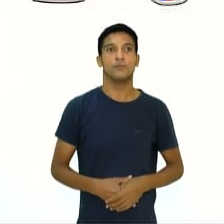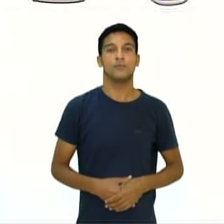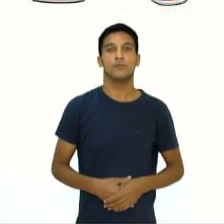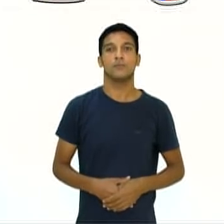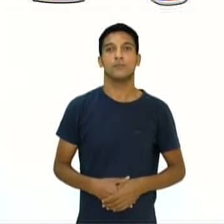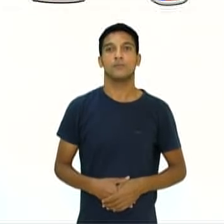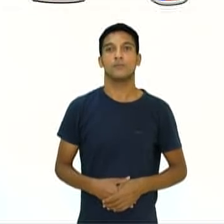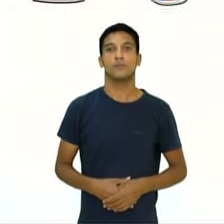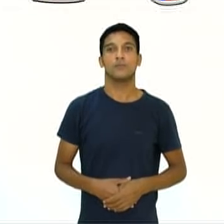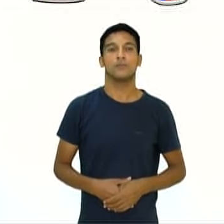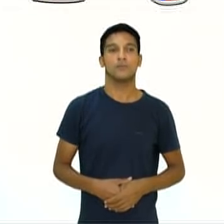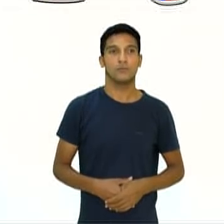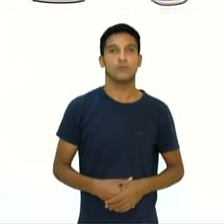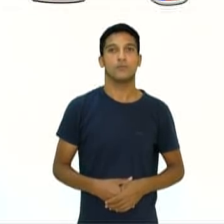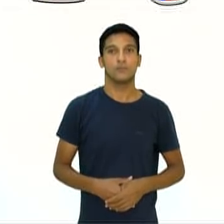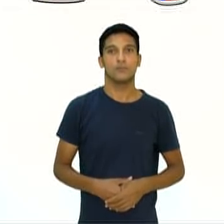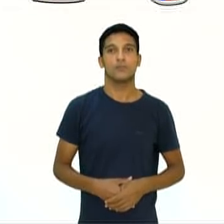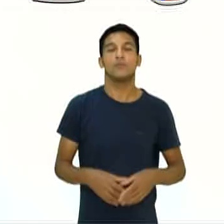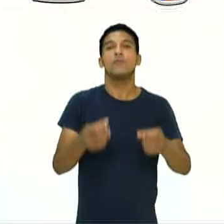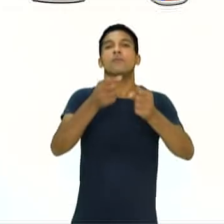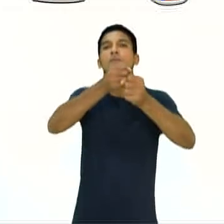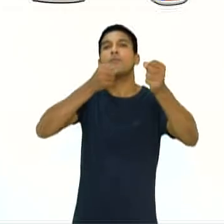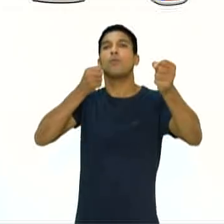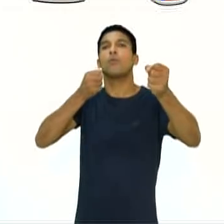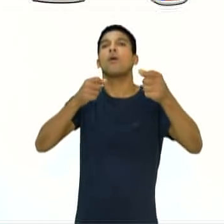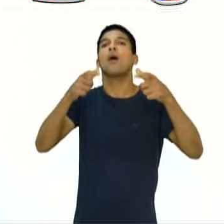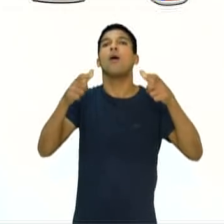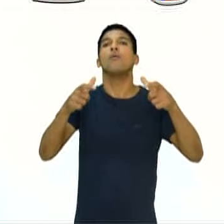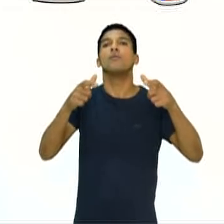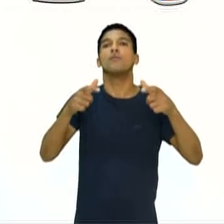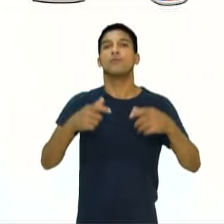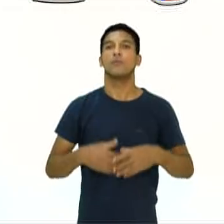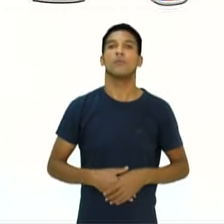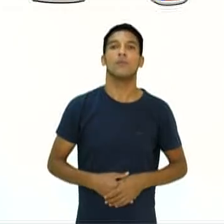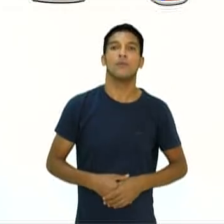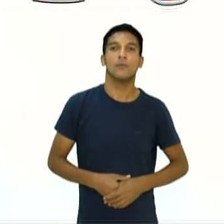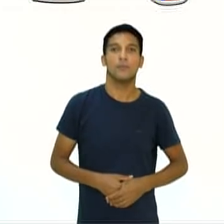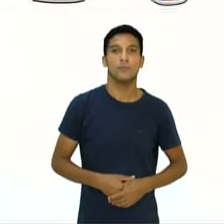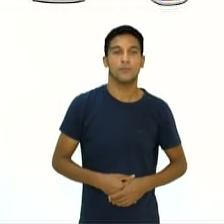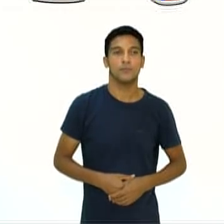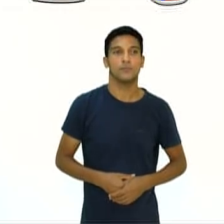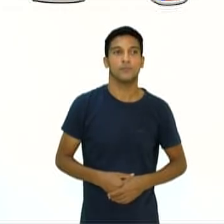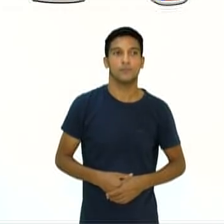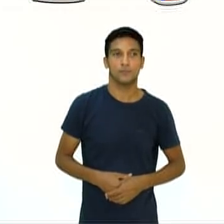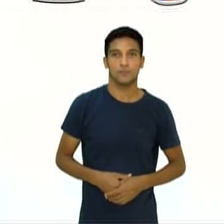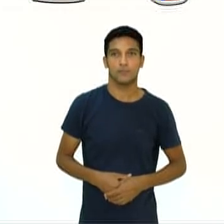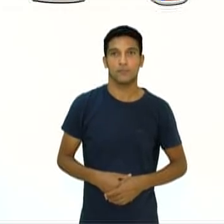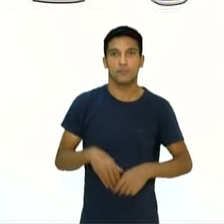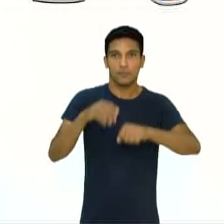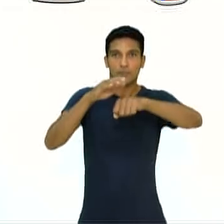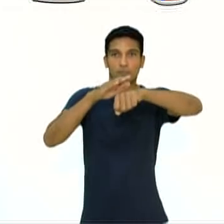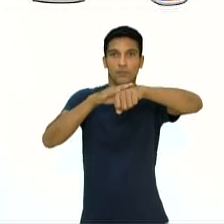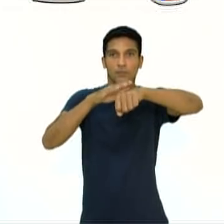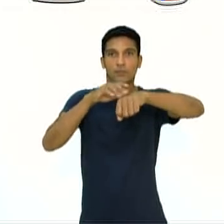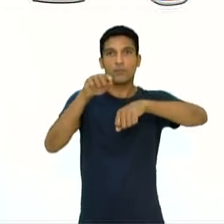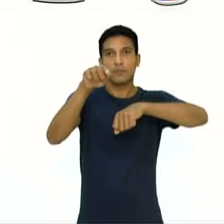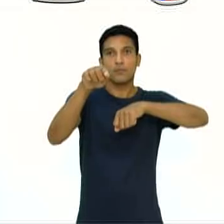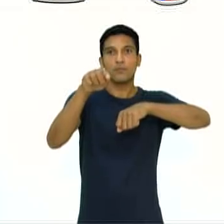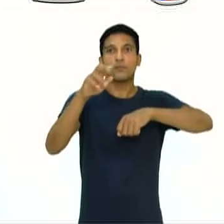indoor e field, que é um espaço aberto mais irregular. A gente falou disso na nossa aula também. Mais um tempinho para